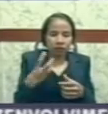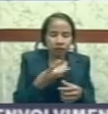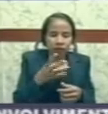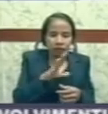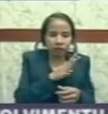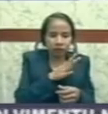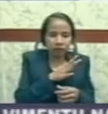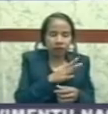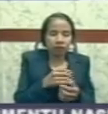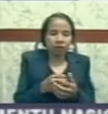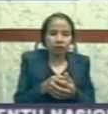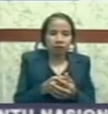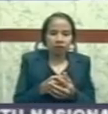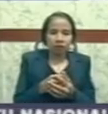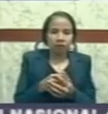tá?